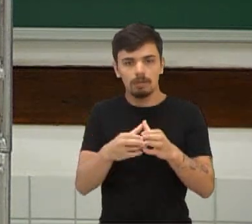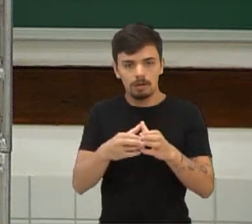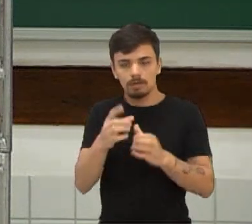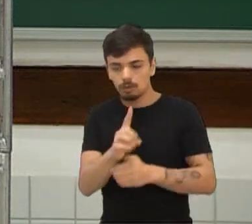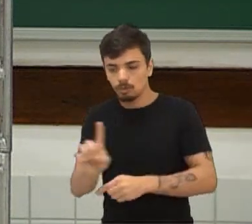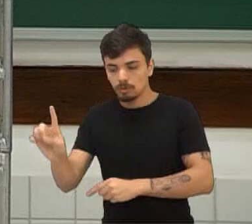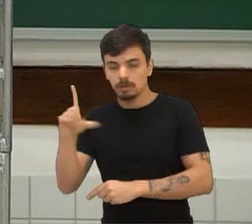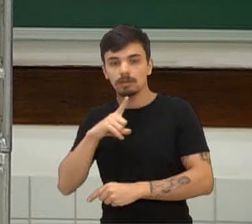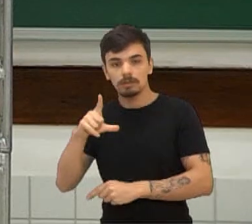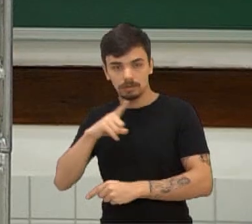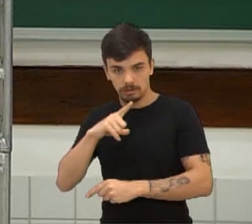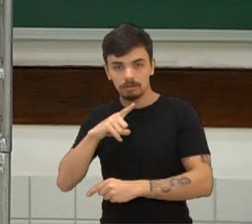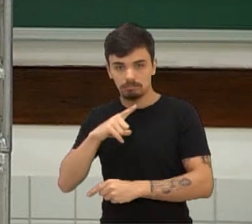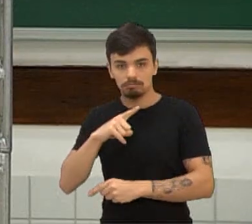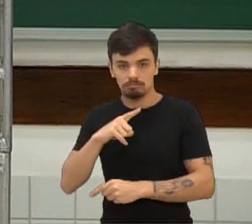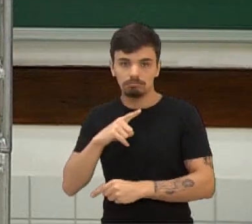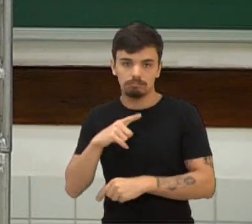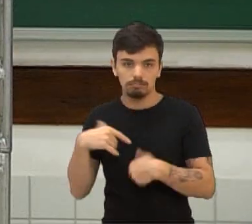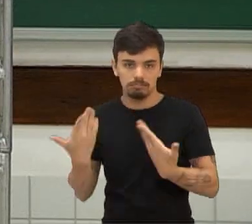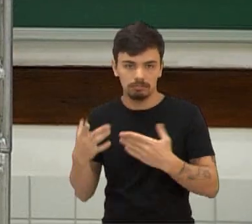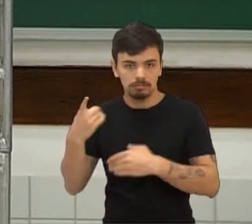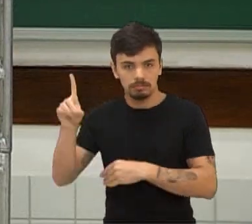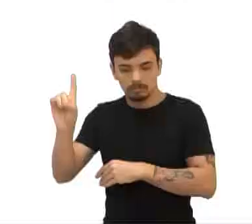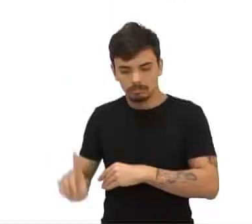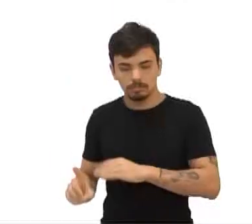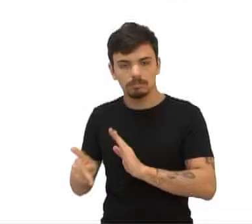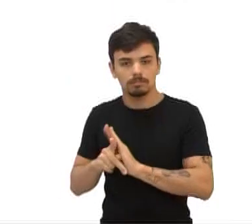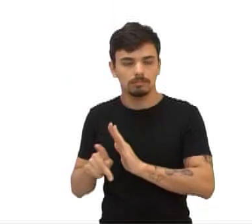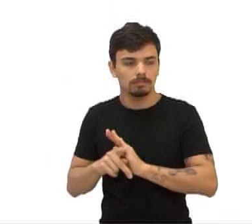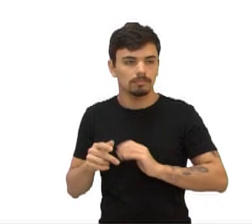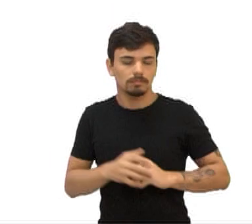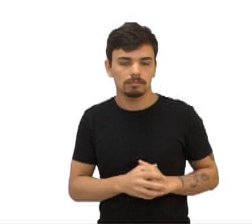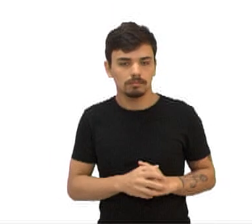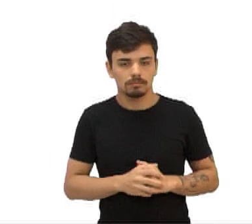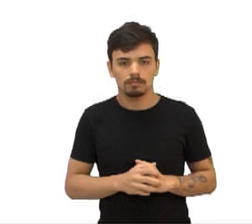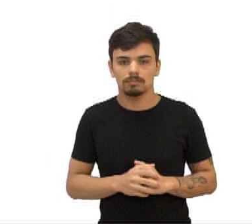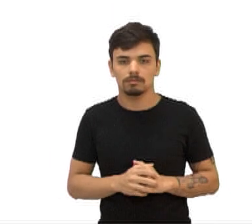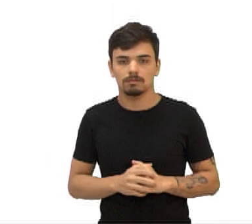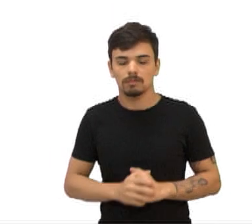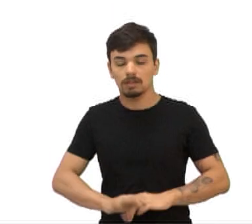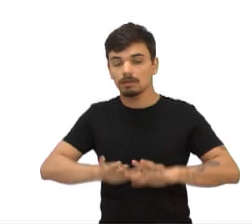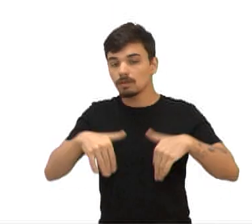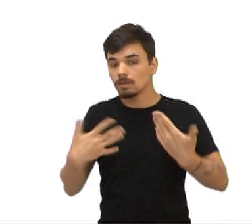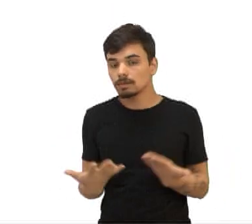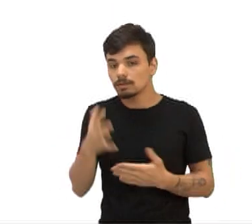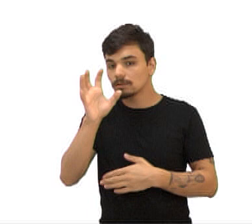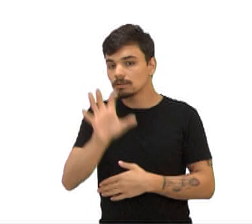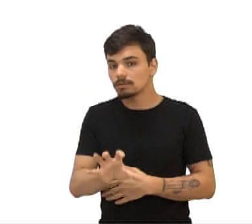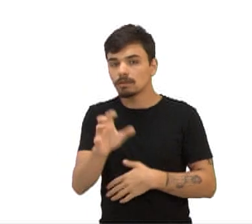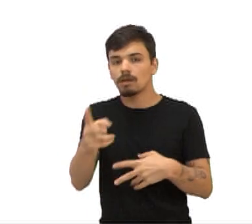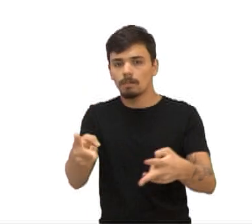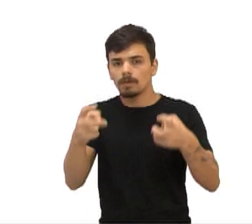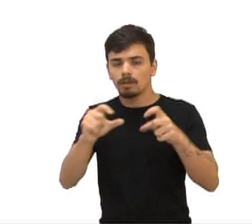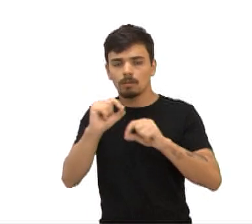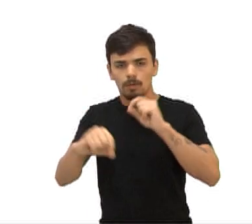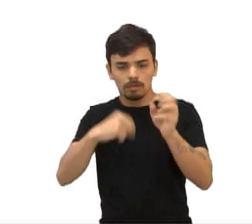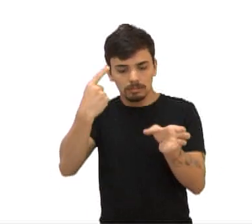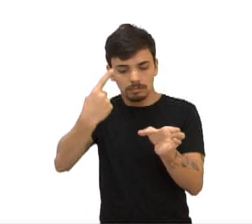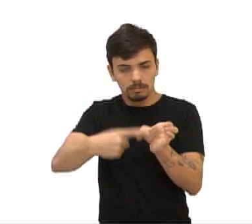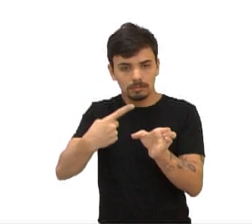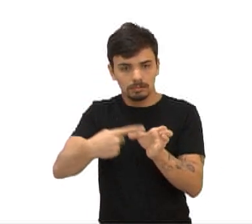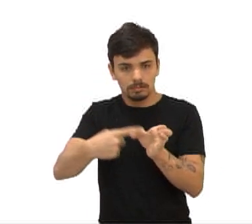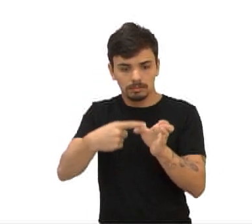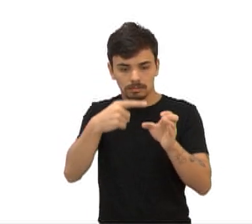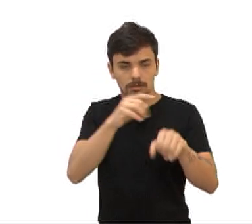direito, por exemplo, à liberdade de crença. Então, assim nós vemos o quê? Que a cidadania ela está ao mesmo